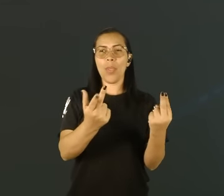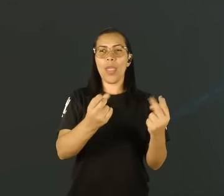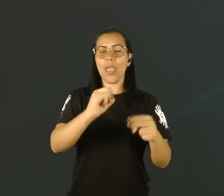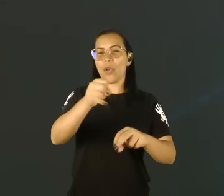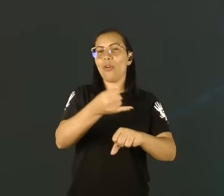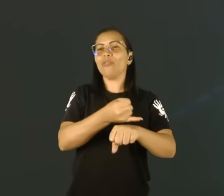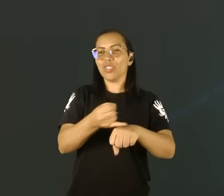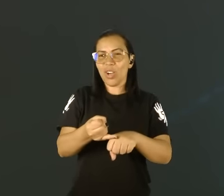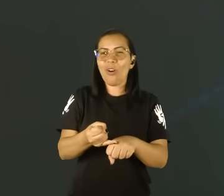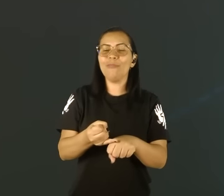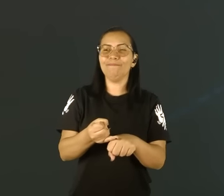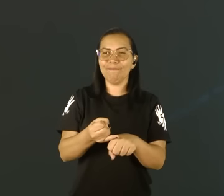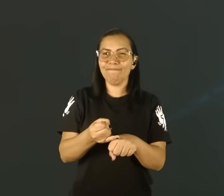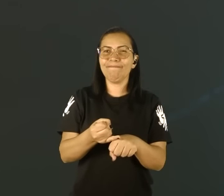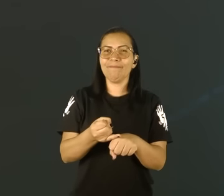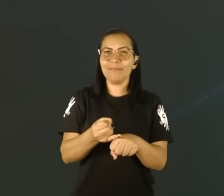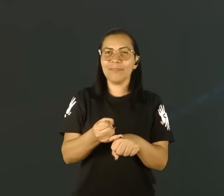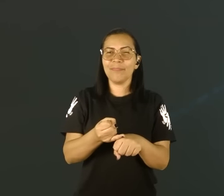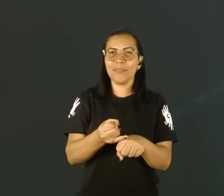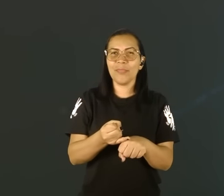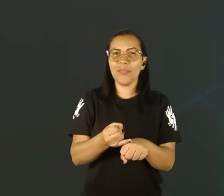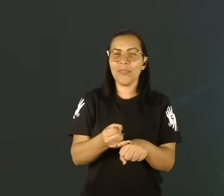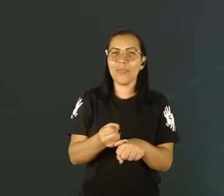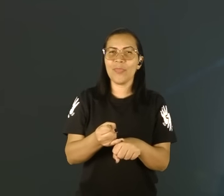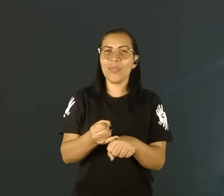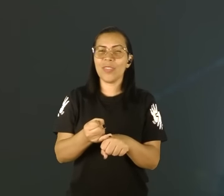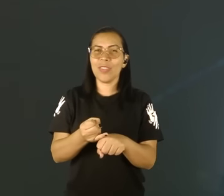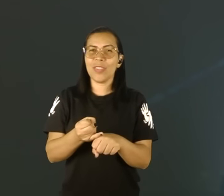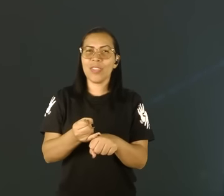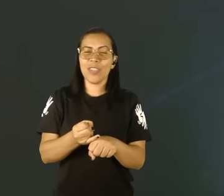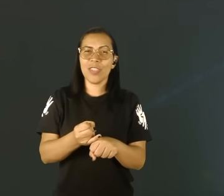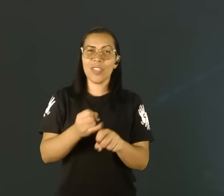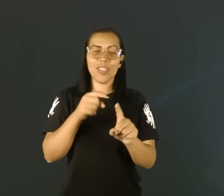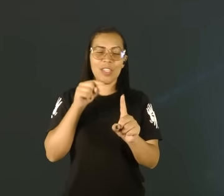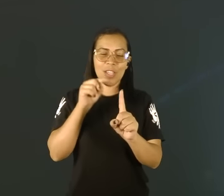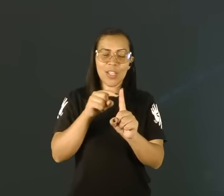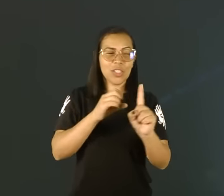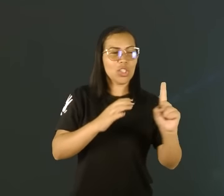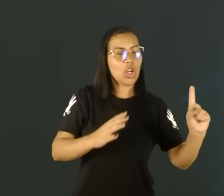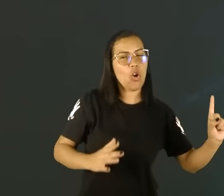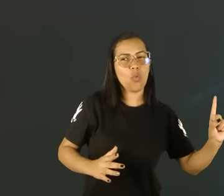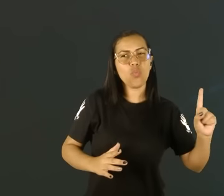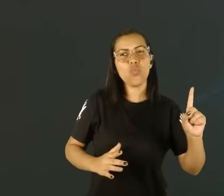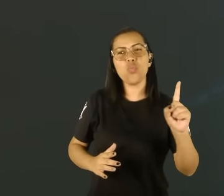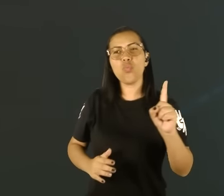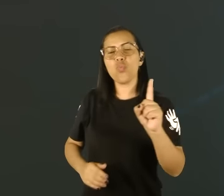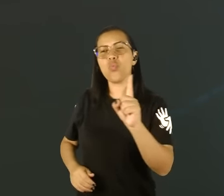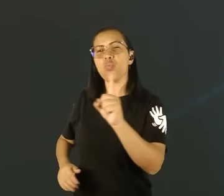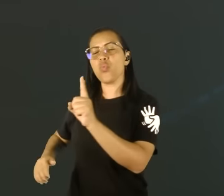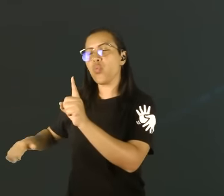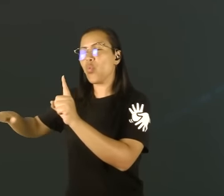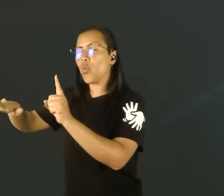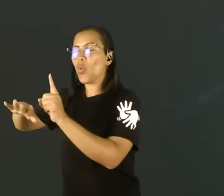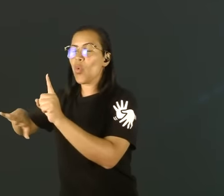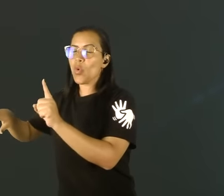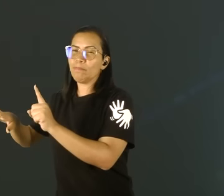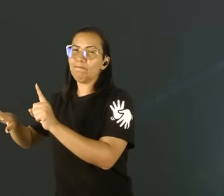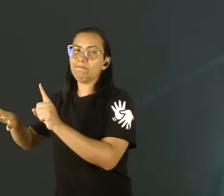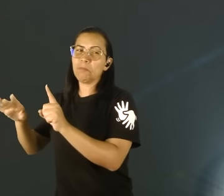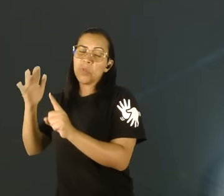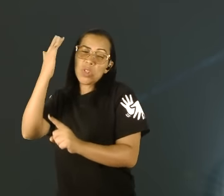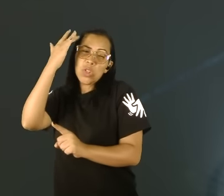olho do furacão. E aí ele vai de Berseba para Arã. Na Bíblia a gente não tem ciência dessa distância,